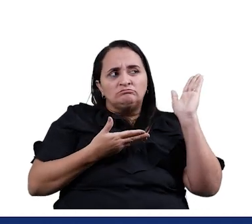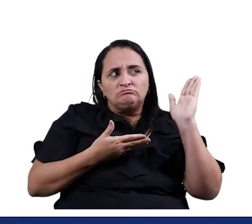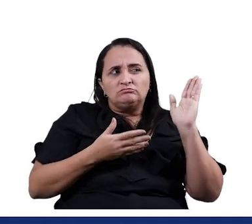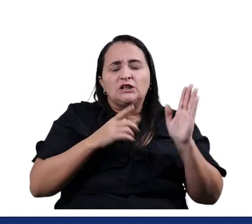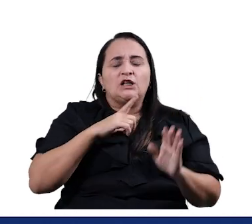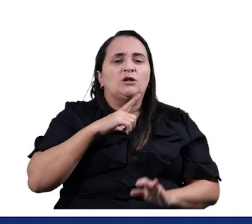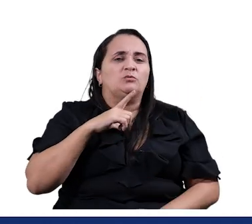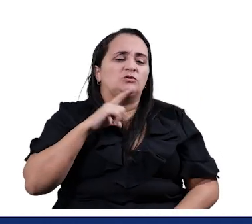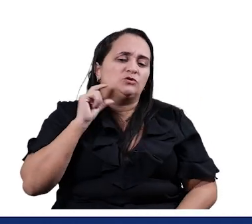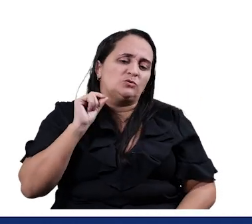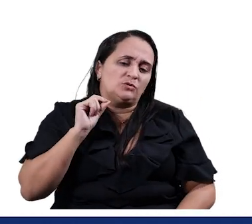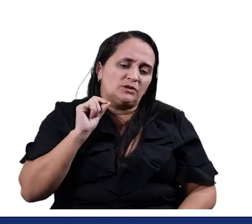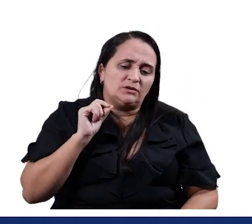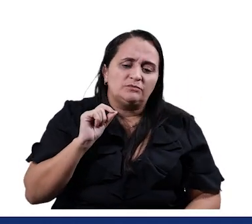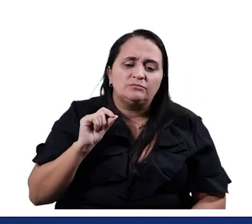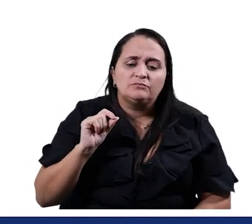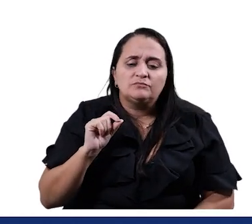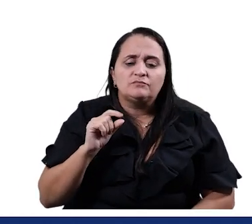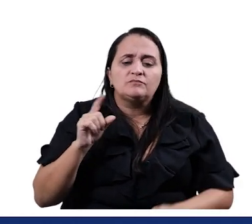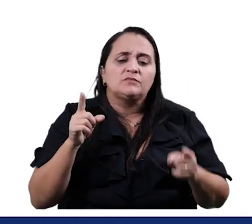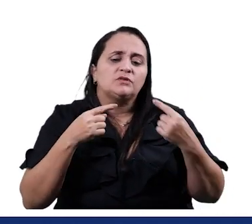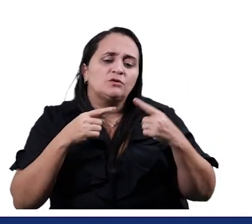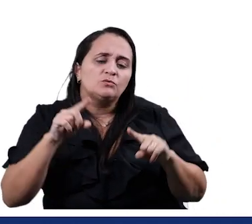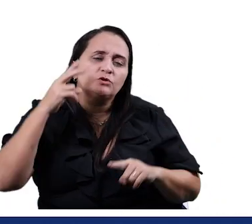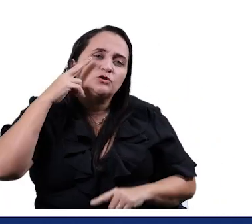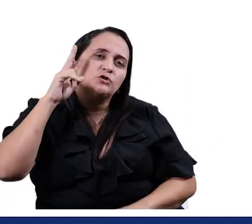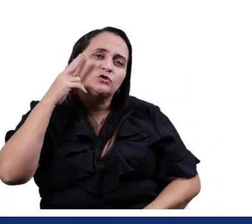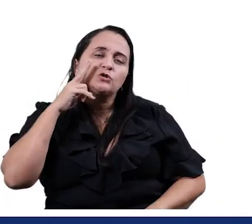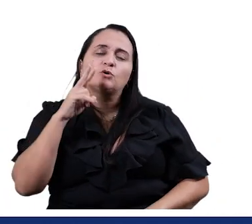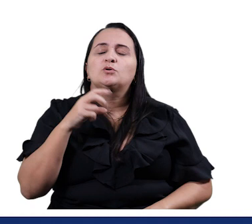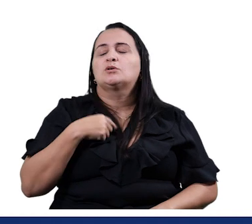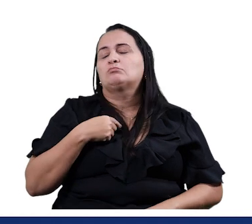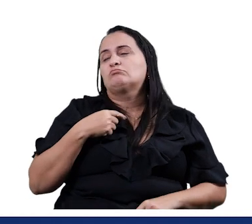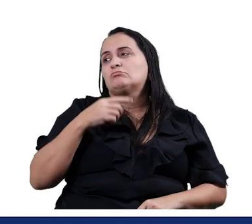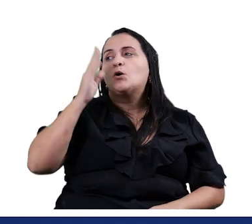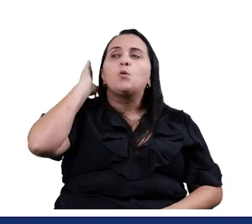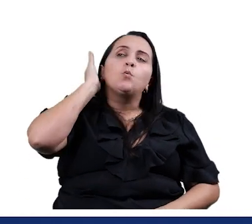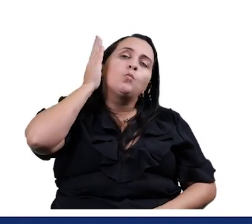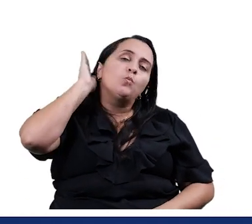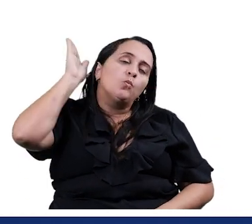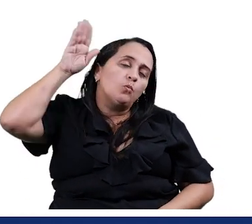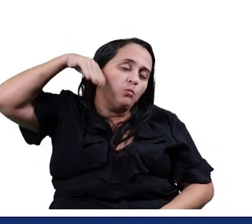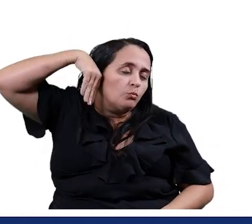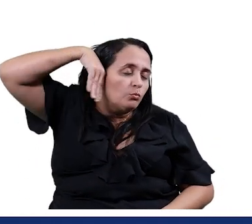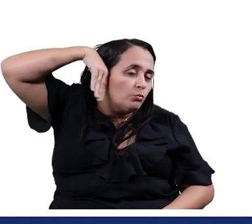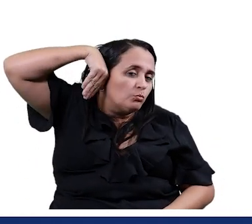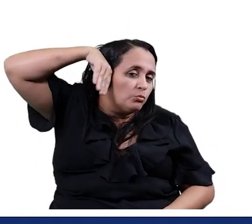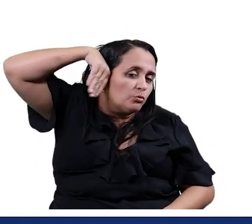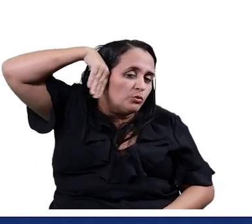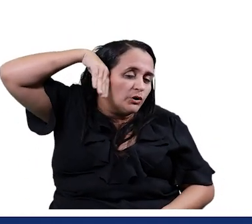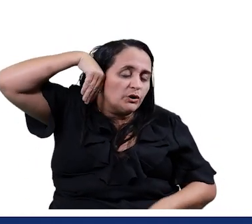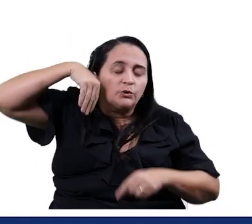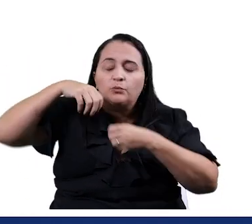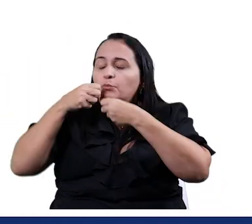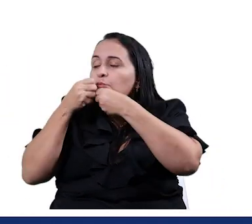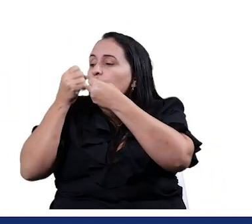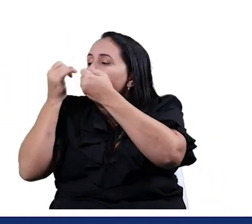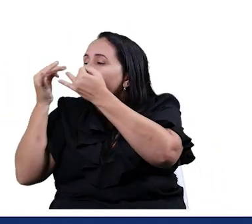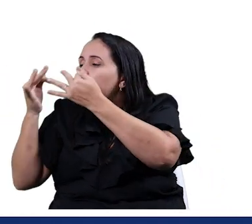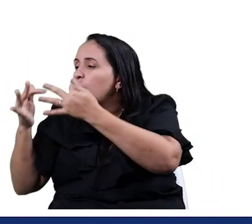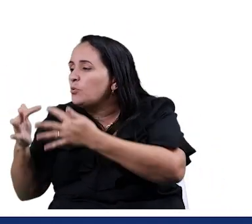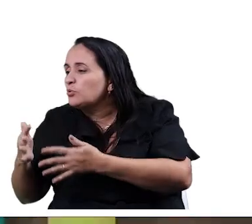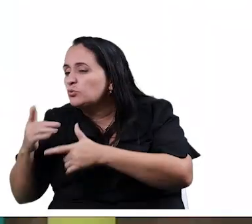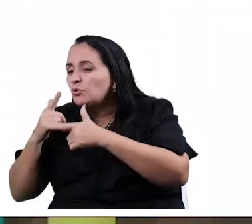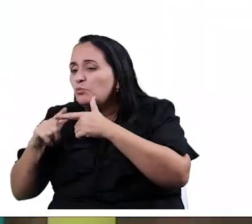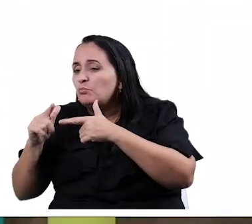Bremen. O burrinho contou-lhe sobre seus planos musicais. O lhe é um pronome,